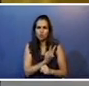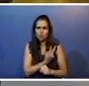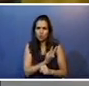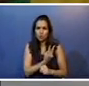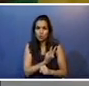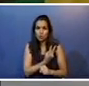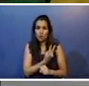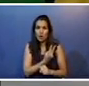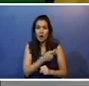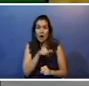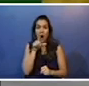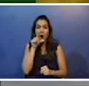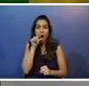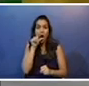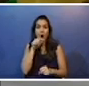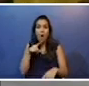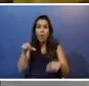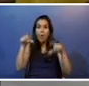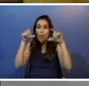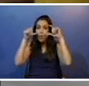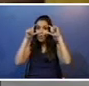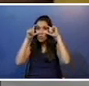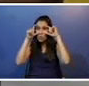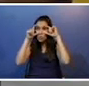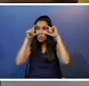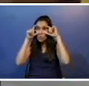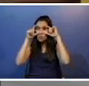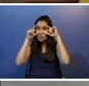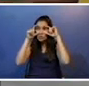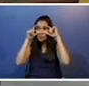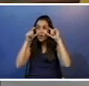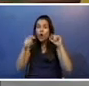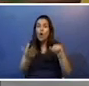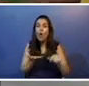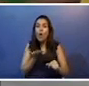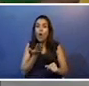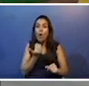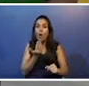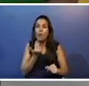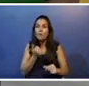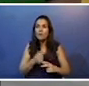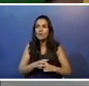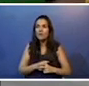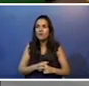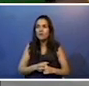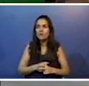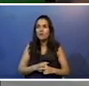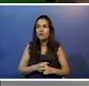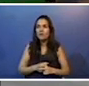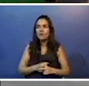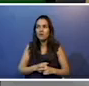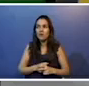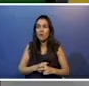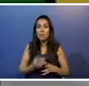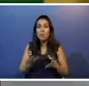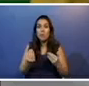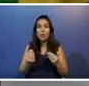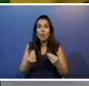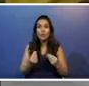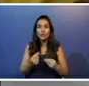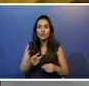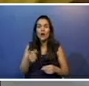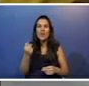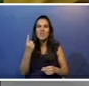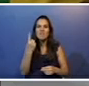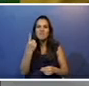de coruja, da coruja suindara, consuma entre, olha a quantidade,